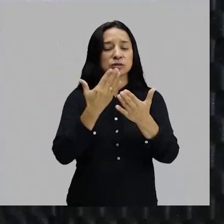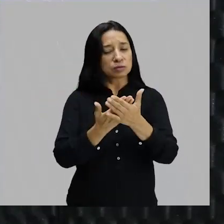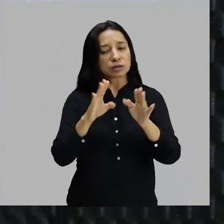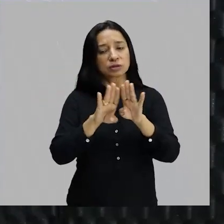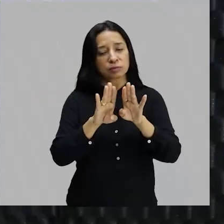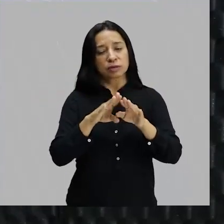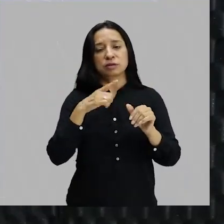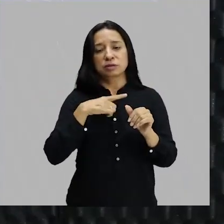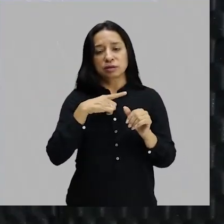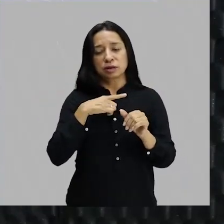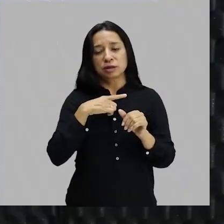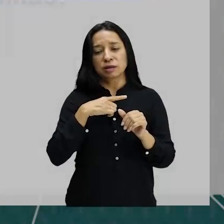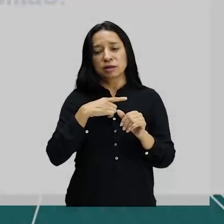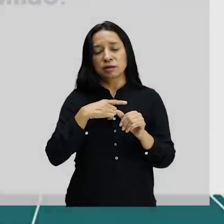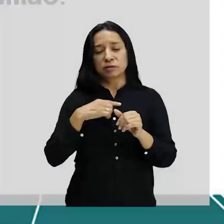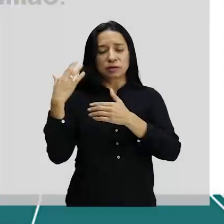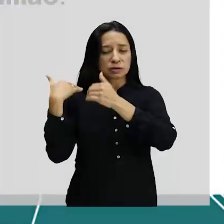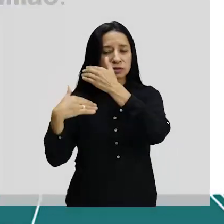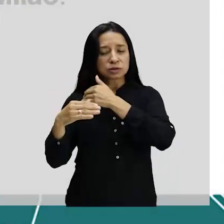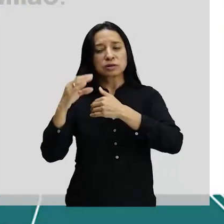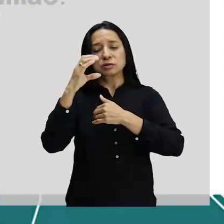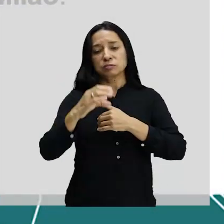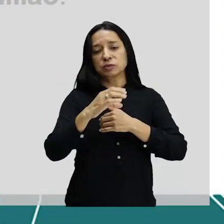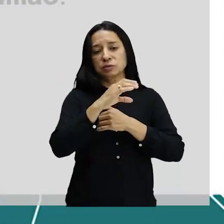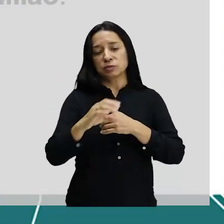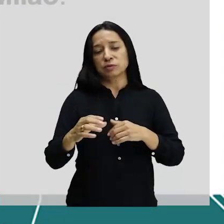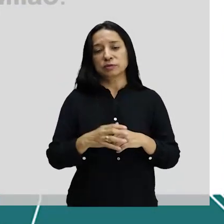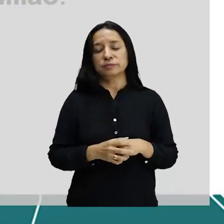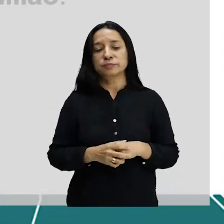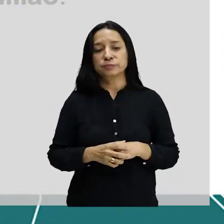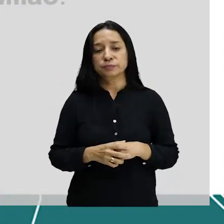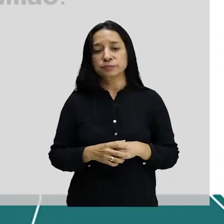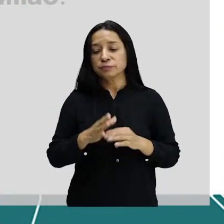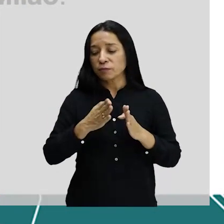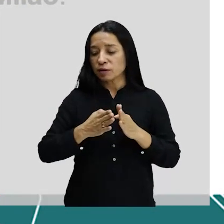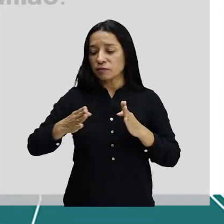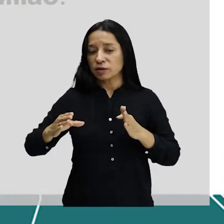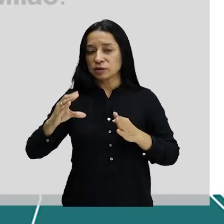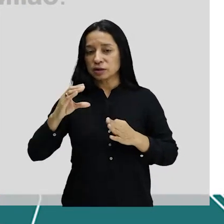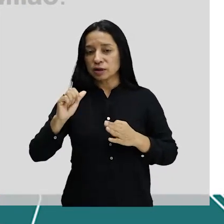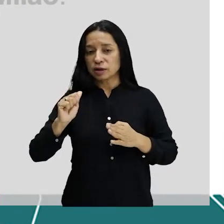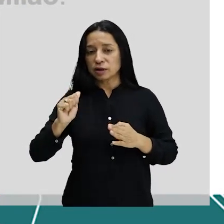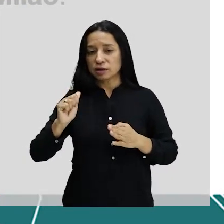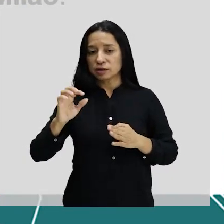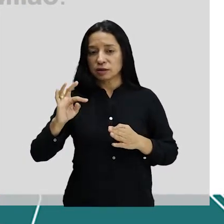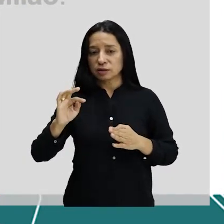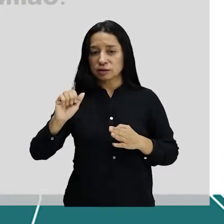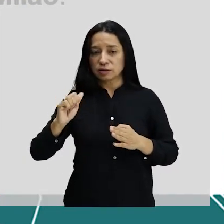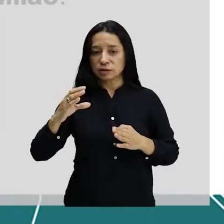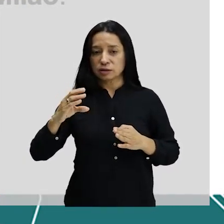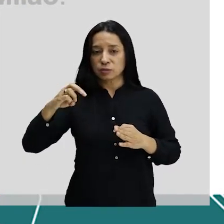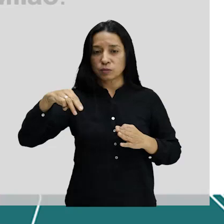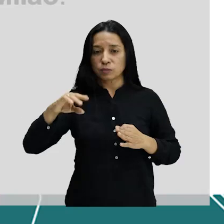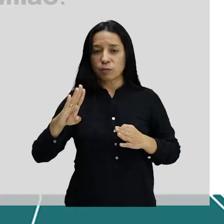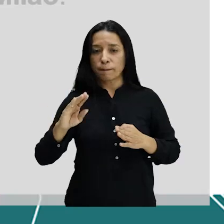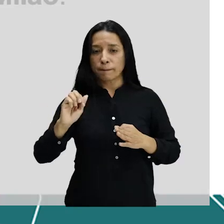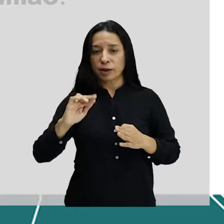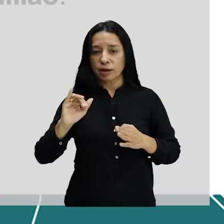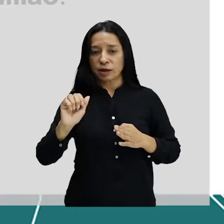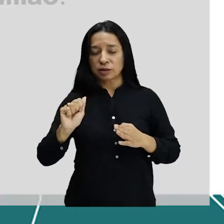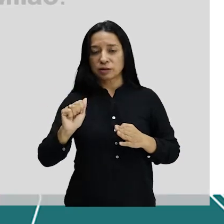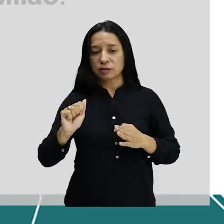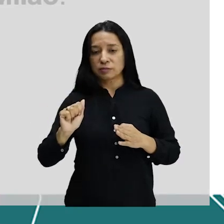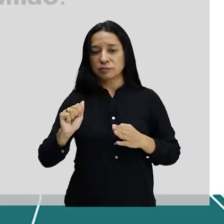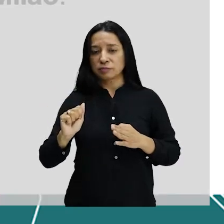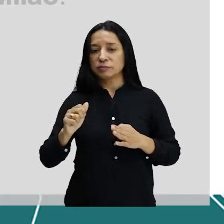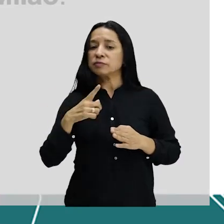antigas e católicas. Fase catacumbária, justamente esse período onde as catacumbas elas permanecem como a base